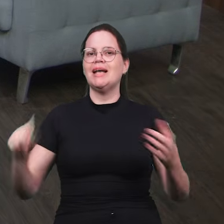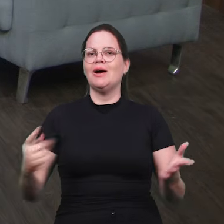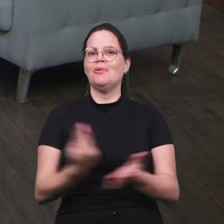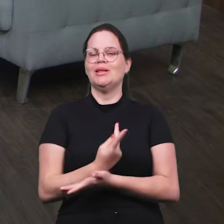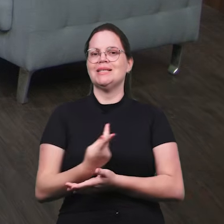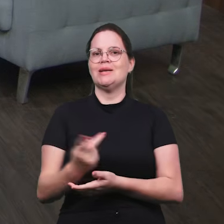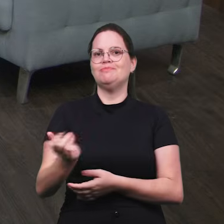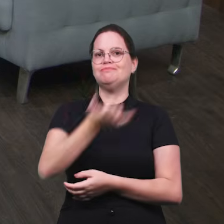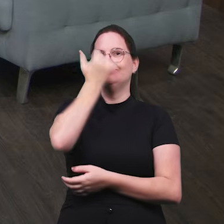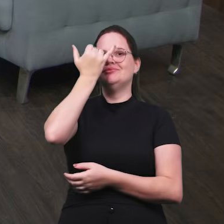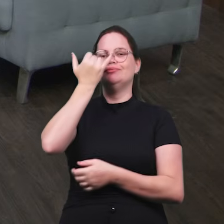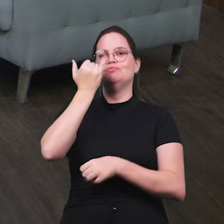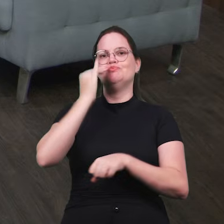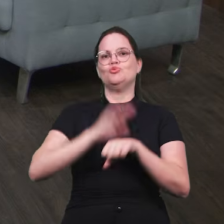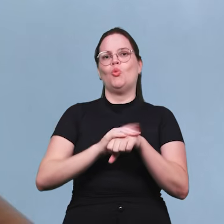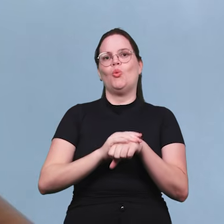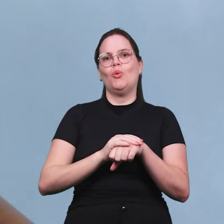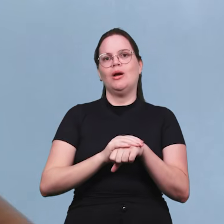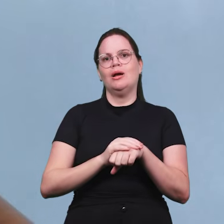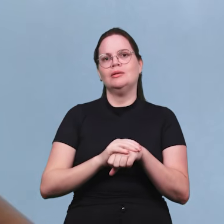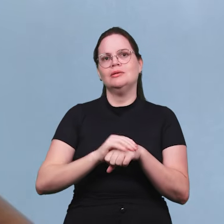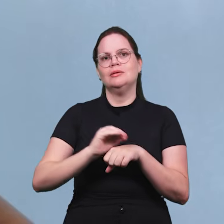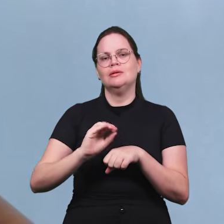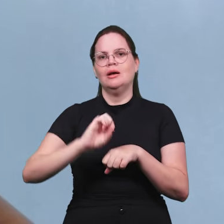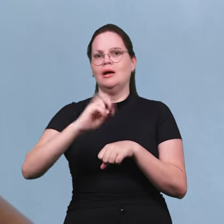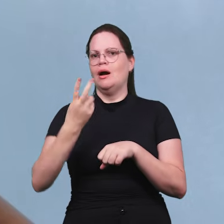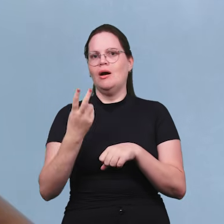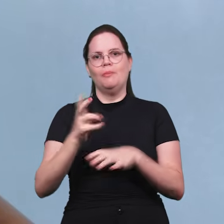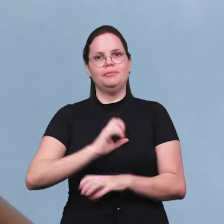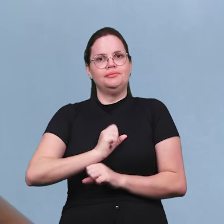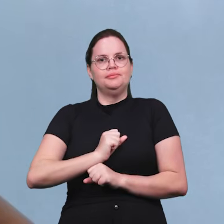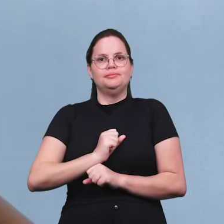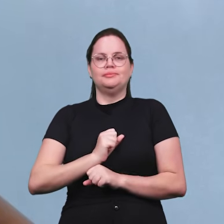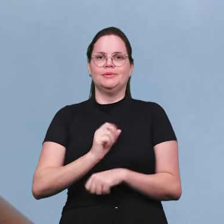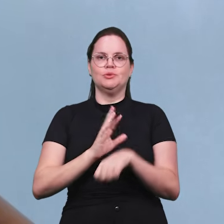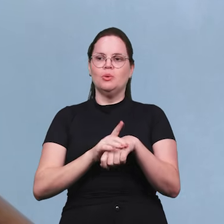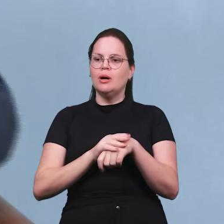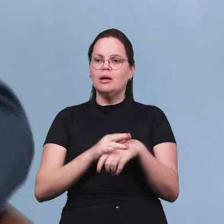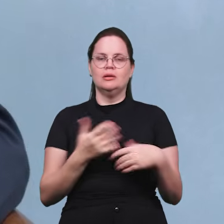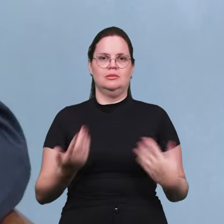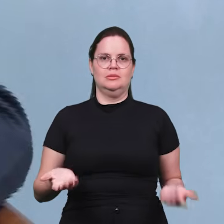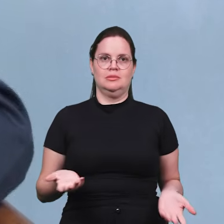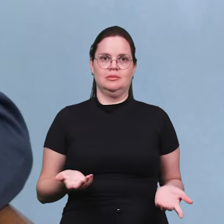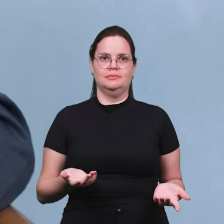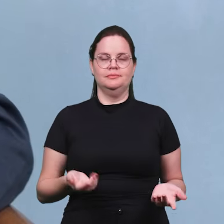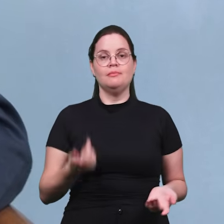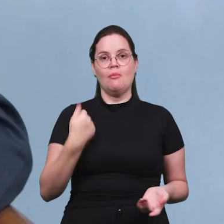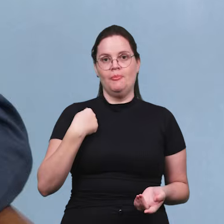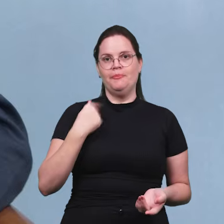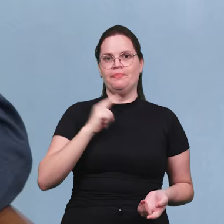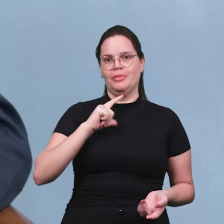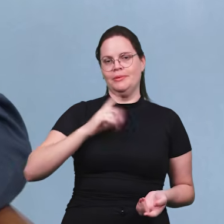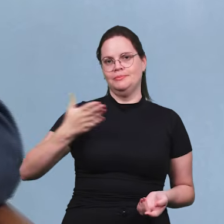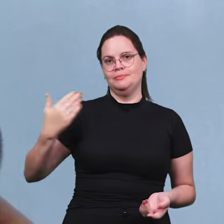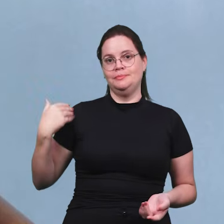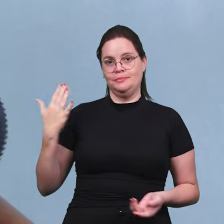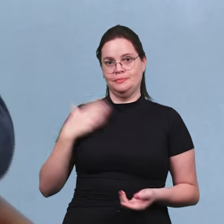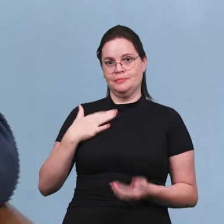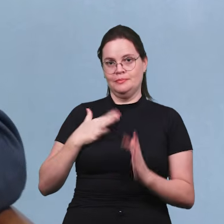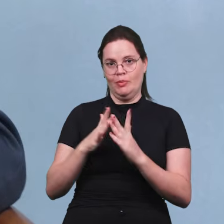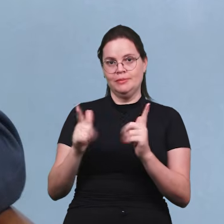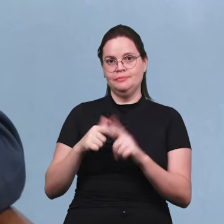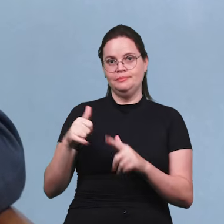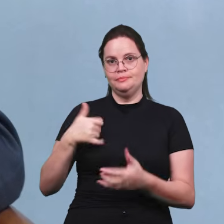se acidentou ou enfermou por alguma doença. Eu tive um idoso na minha igreja que ele foi brincar